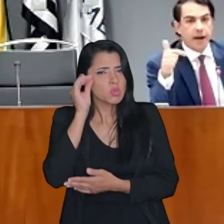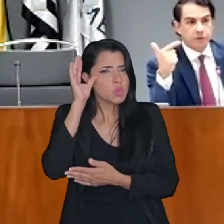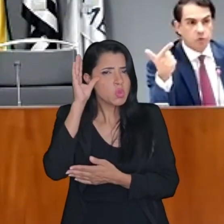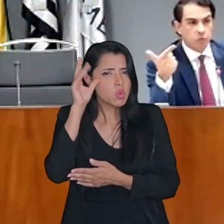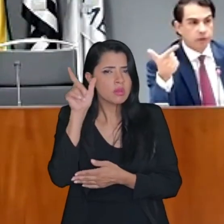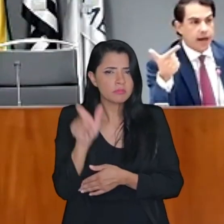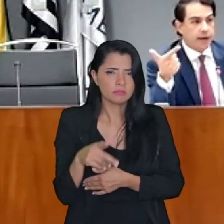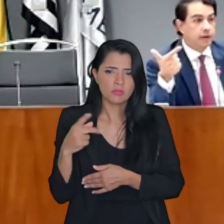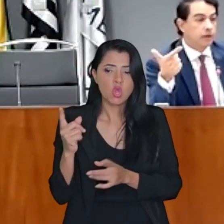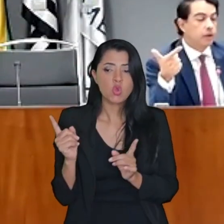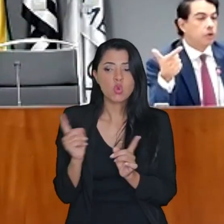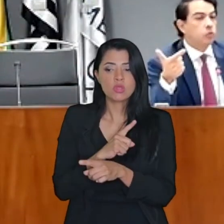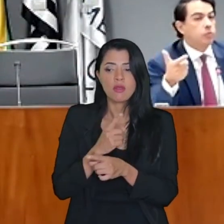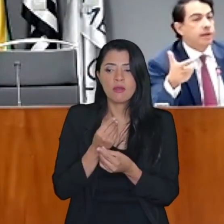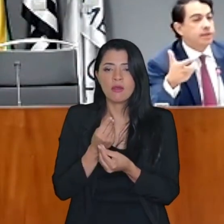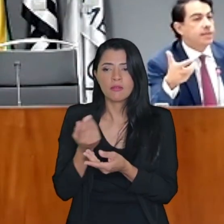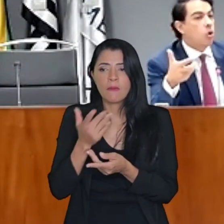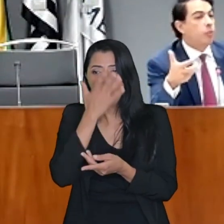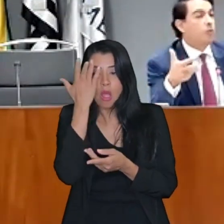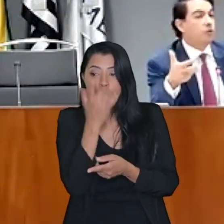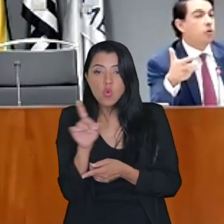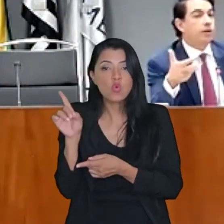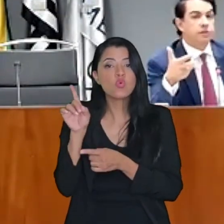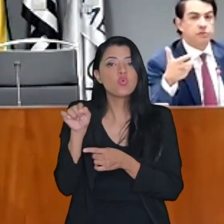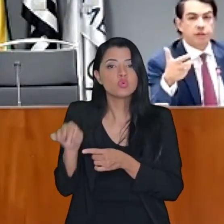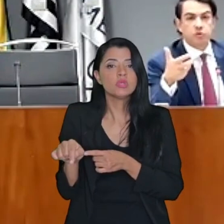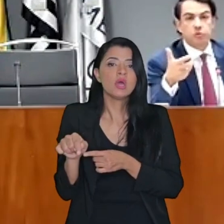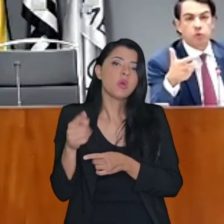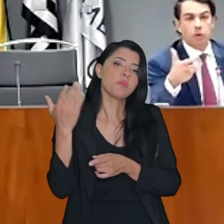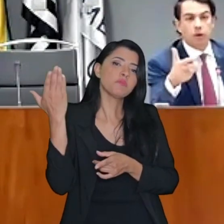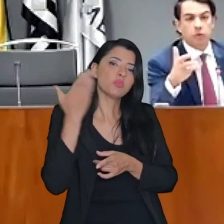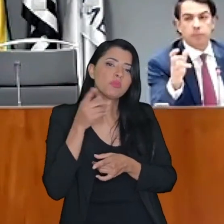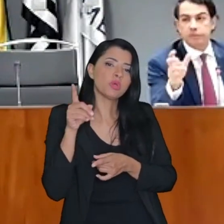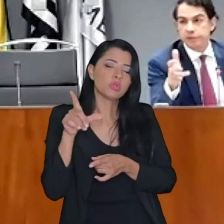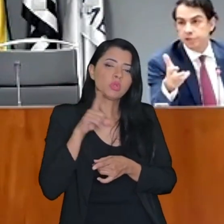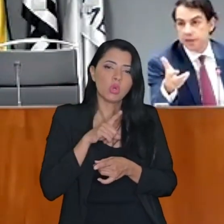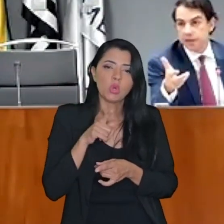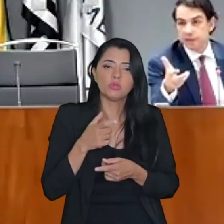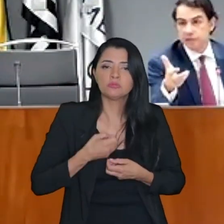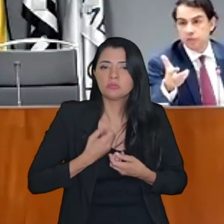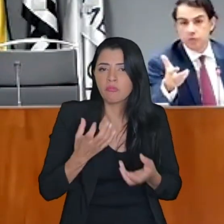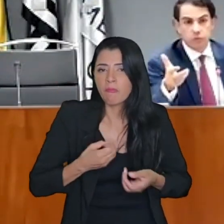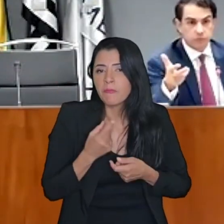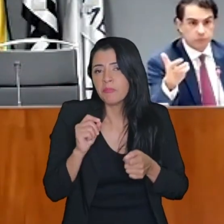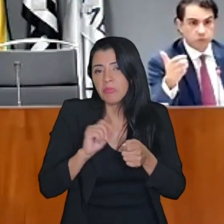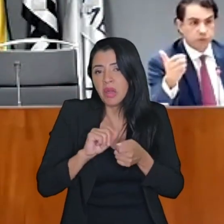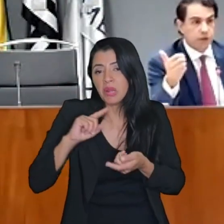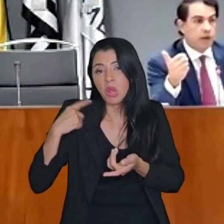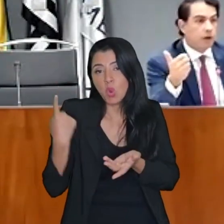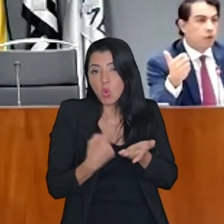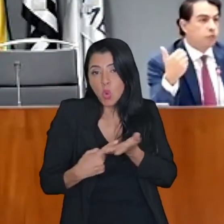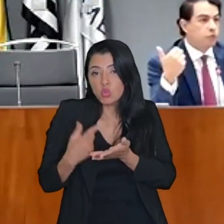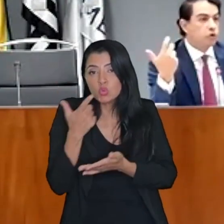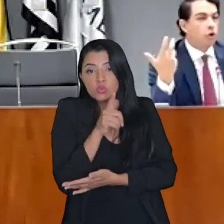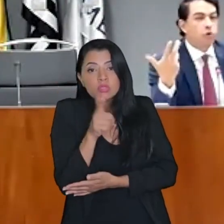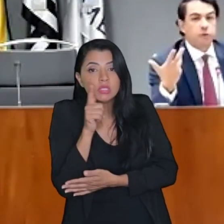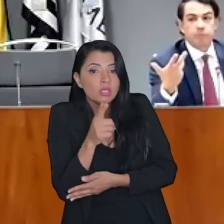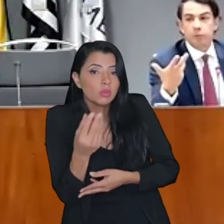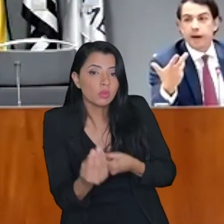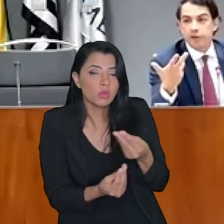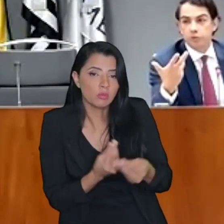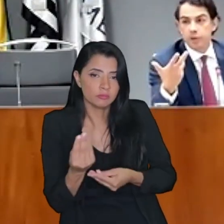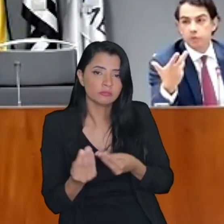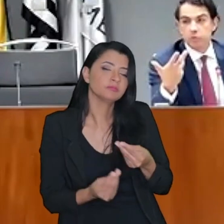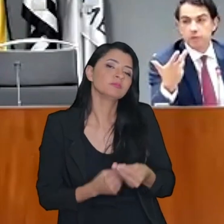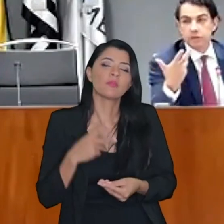à parte contrária do manancial probatório existente contra o colaborador para fins de realização do acordo. Ou seja, o full disclosure